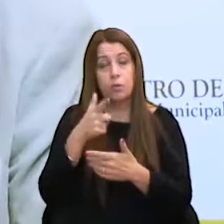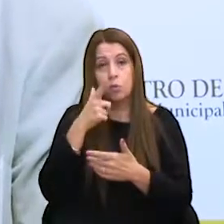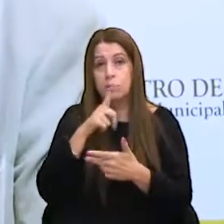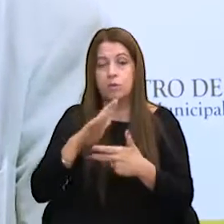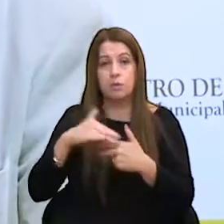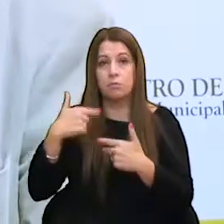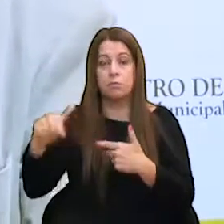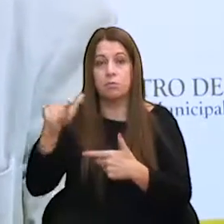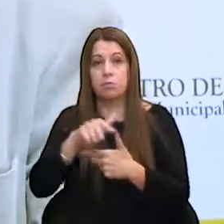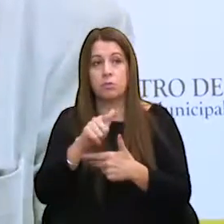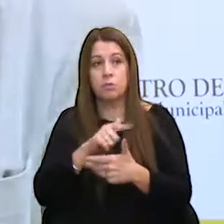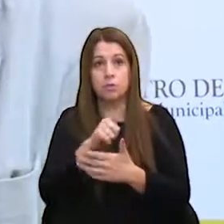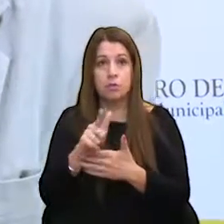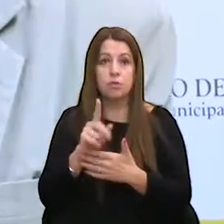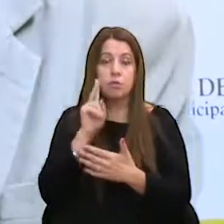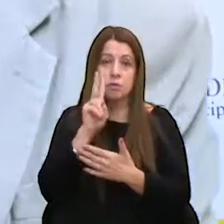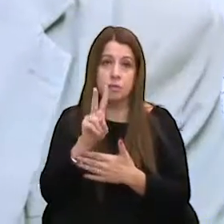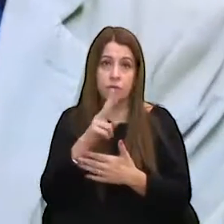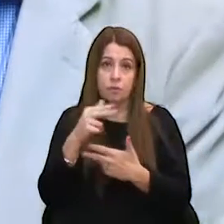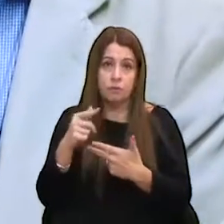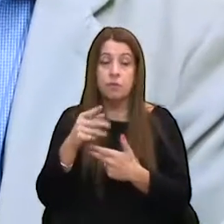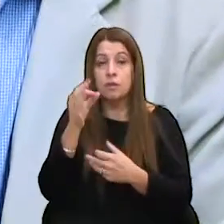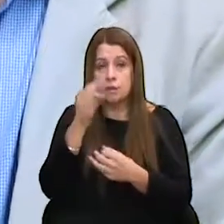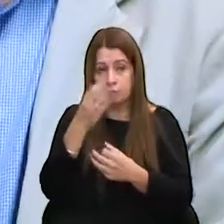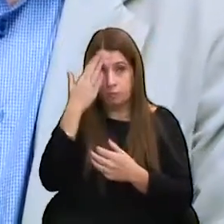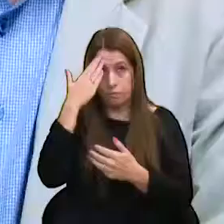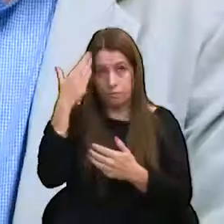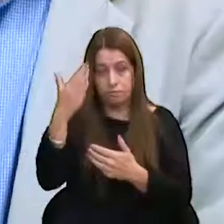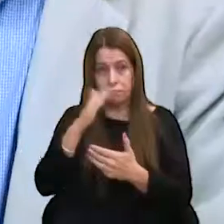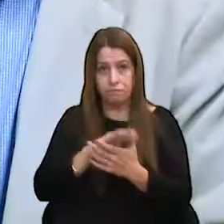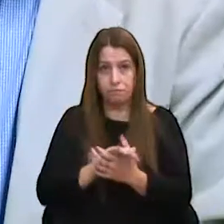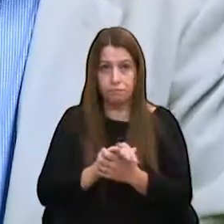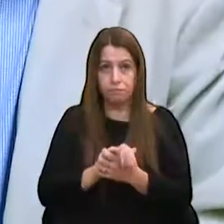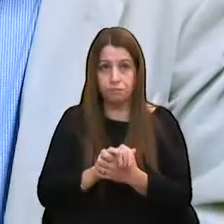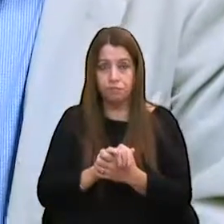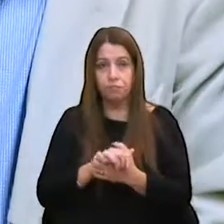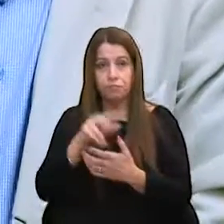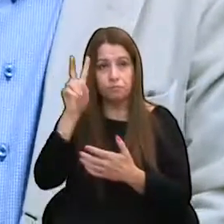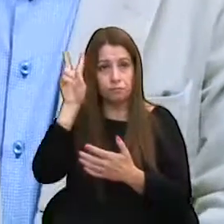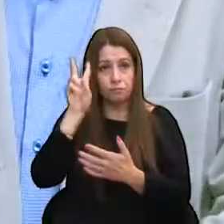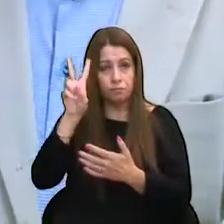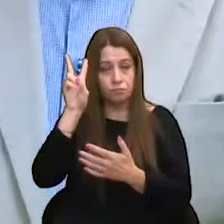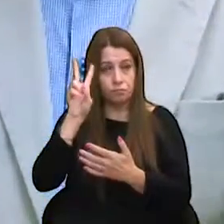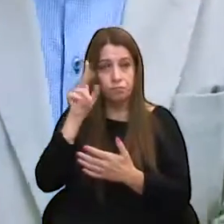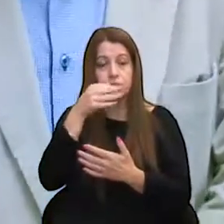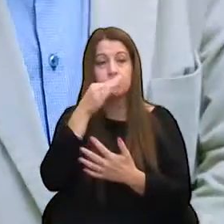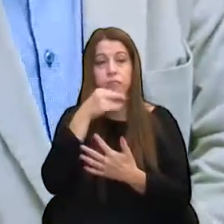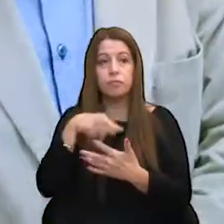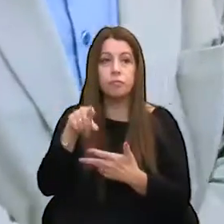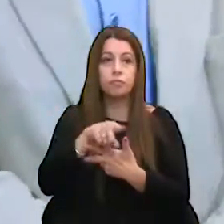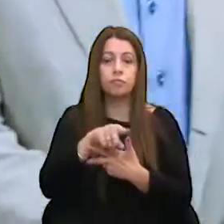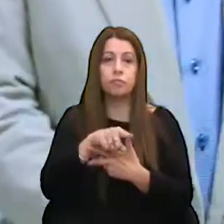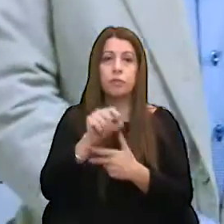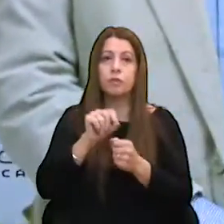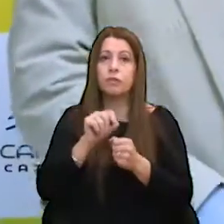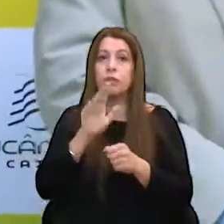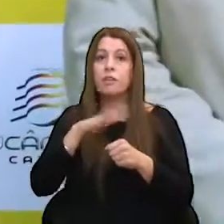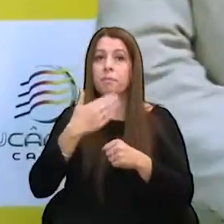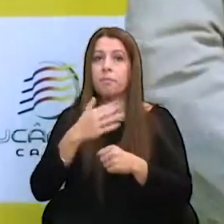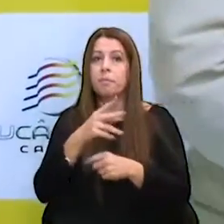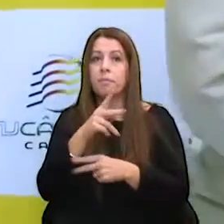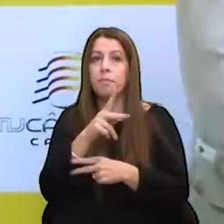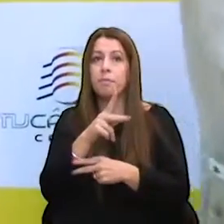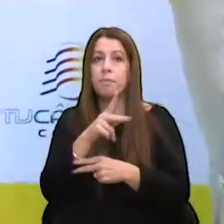mais reverter a situação. Tá certo. Muito obrigada, vereador. Lembrando, né, Caxias do Sul é considerado o maior